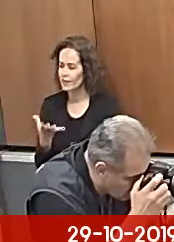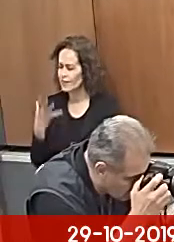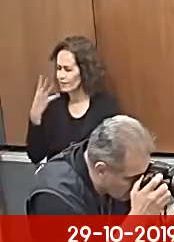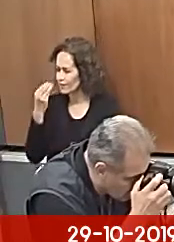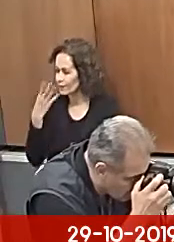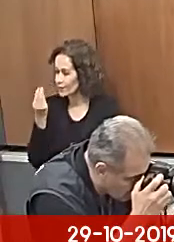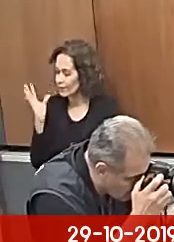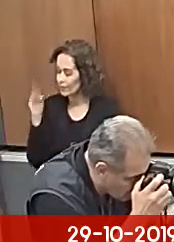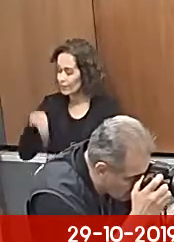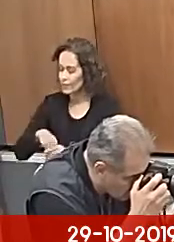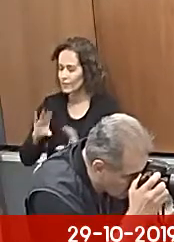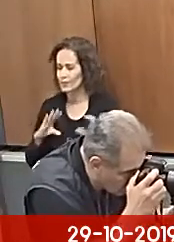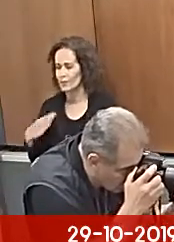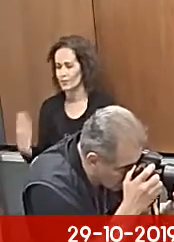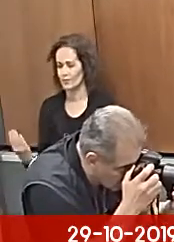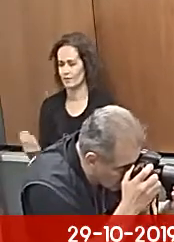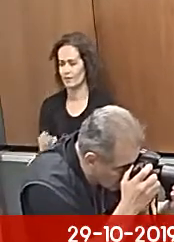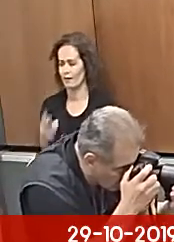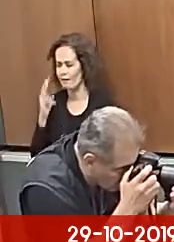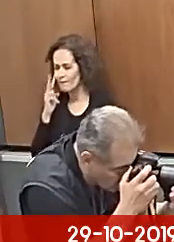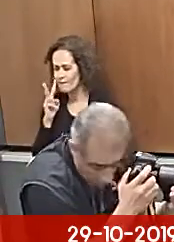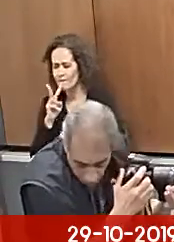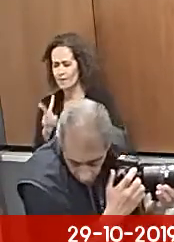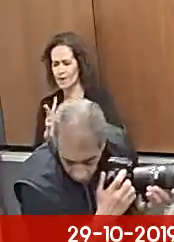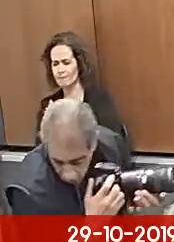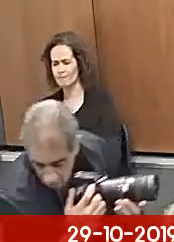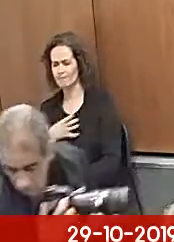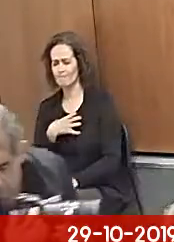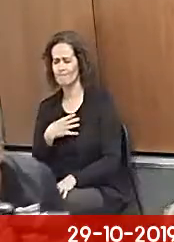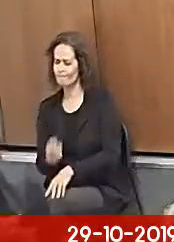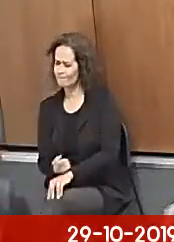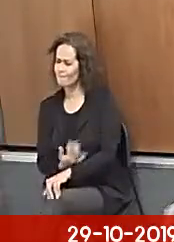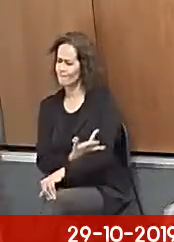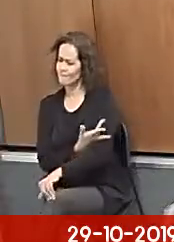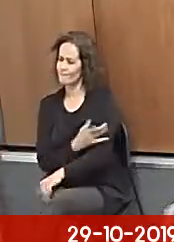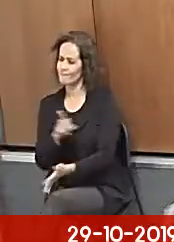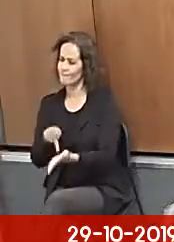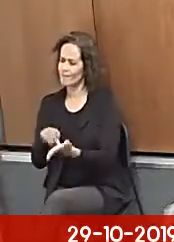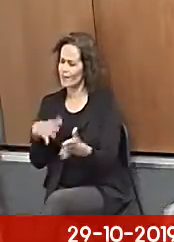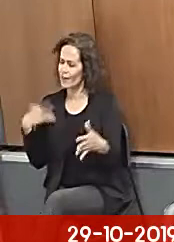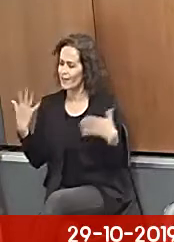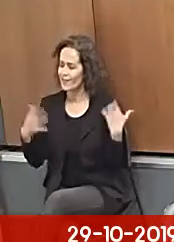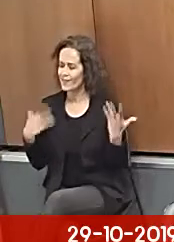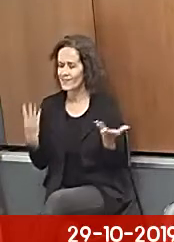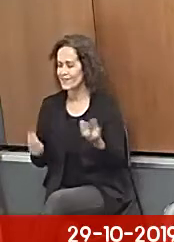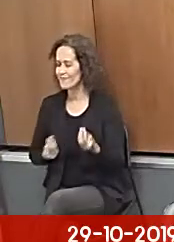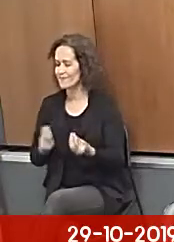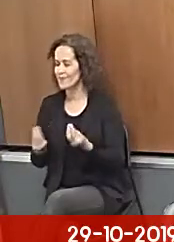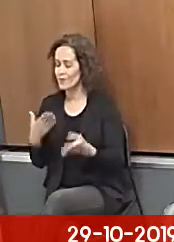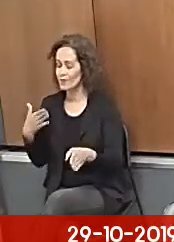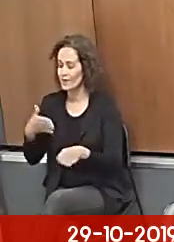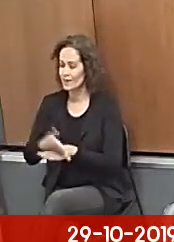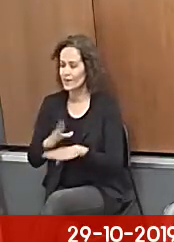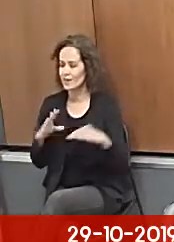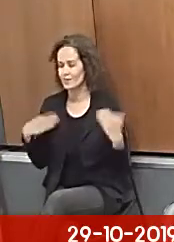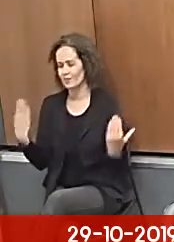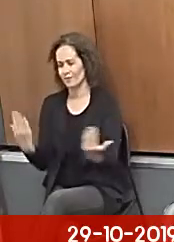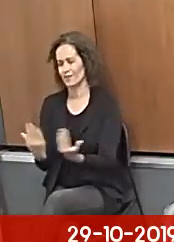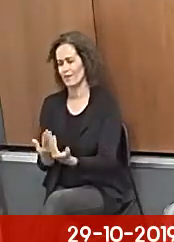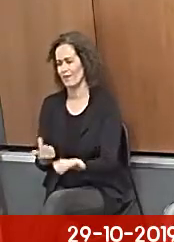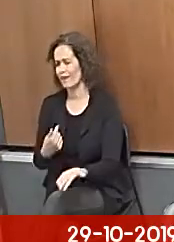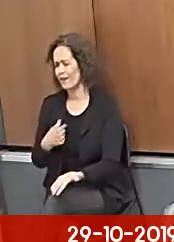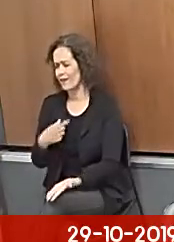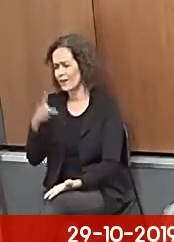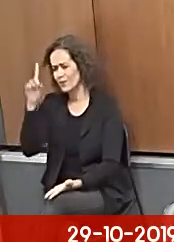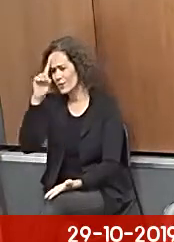é muito emocionante, a gente vê. Eu realmente me emocionei vendo isso aqui, vendo a alegria da pessoa de entrar no Mineirão, um lugar que eu estou lá todo dia, ele passa lá, fica nessa alegria